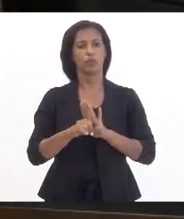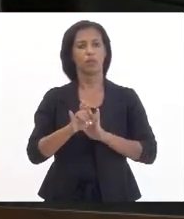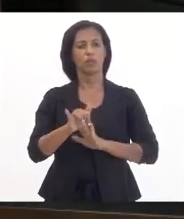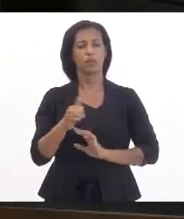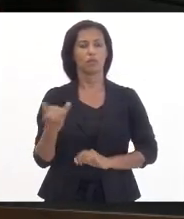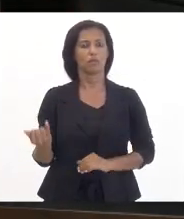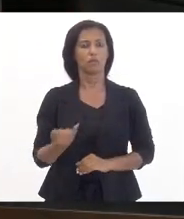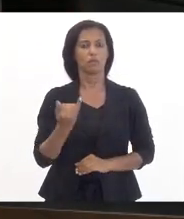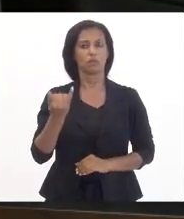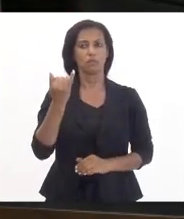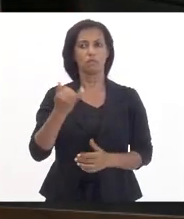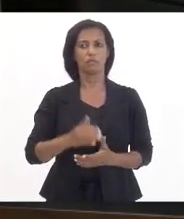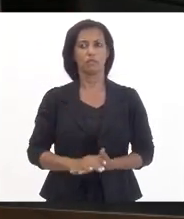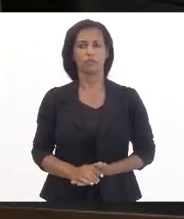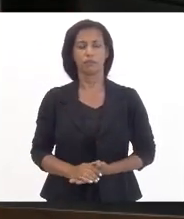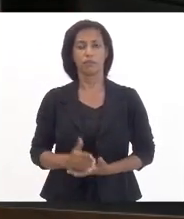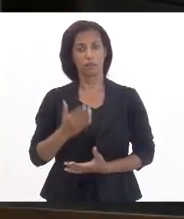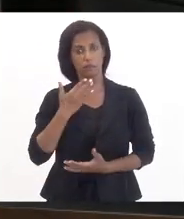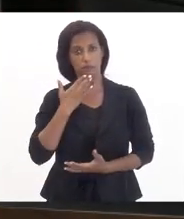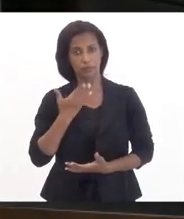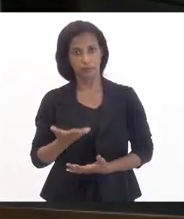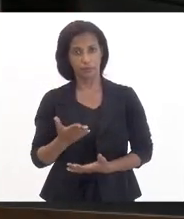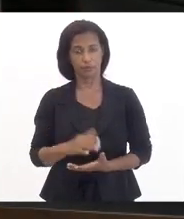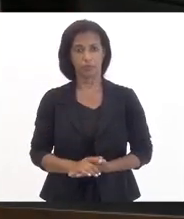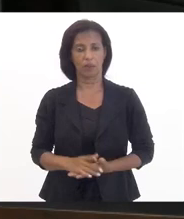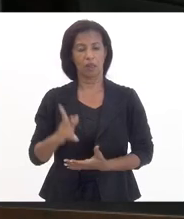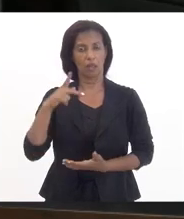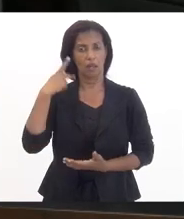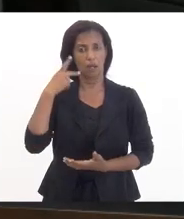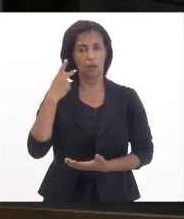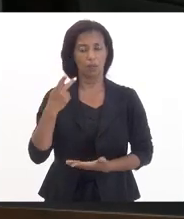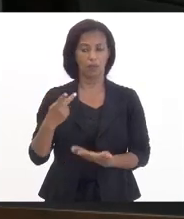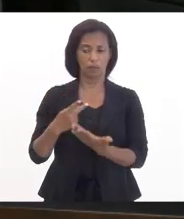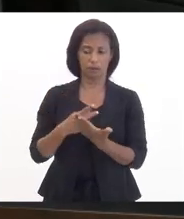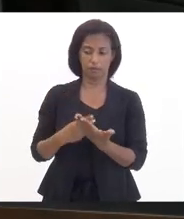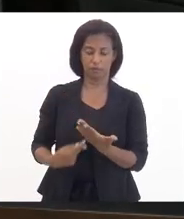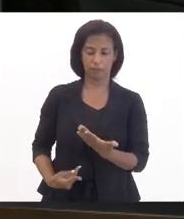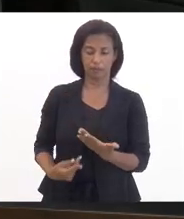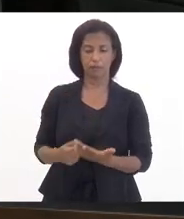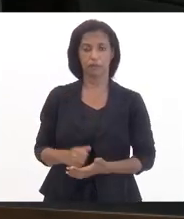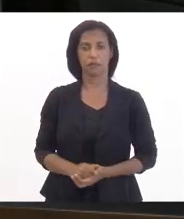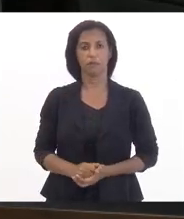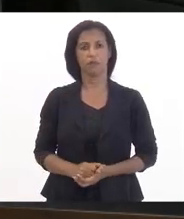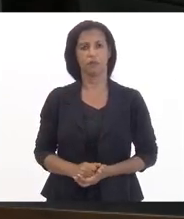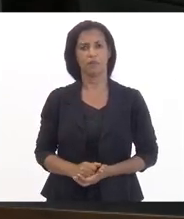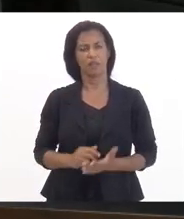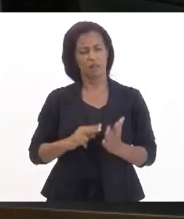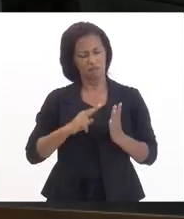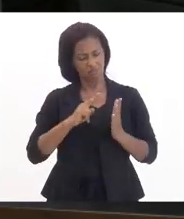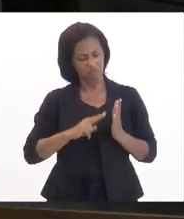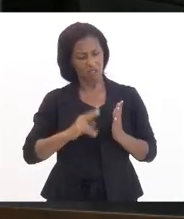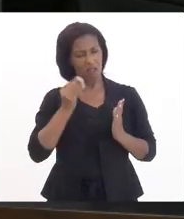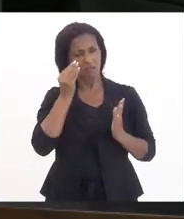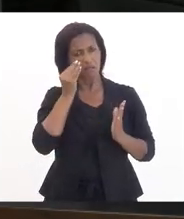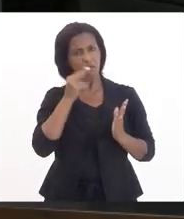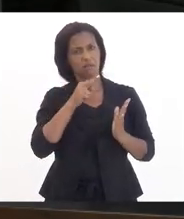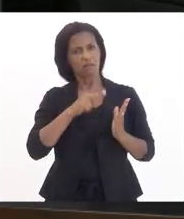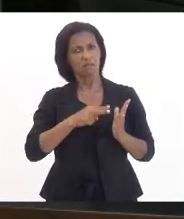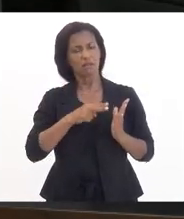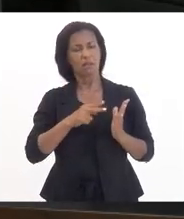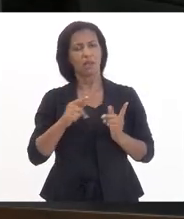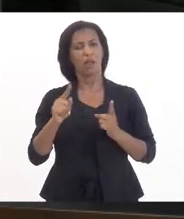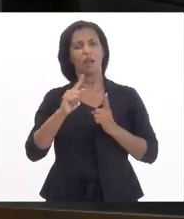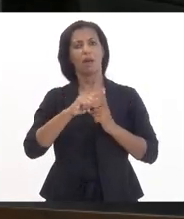importantes e solicitar ao Parlamento, senhor presidente, que aprecie essas duas leis. A